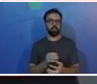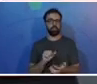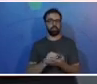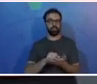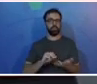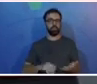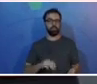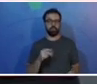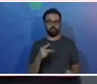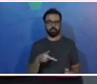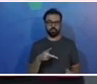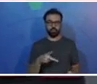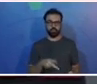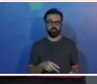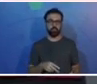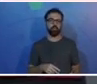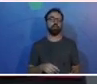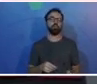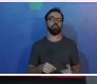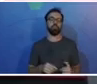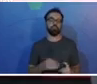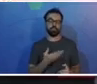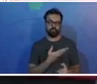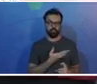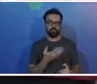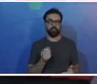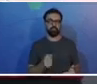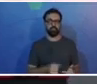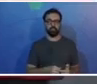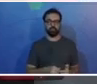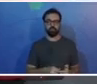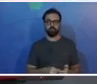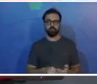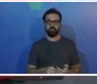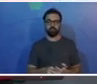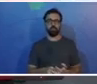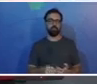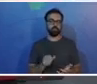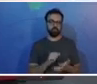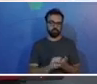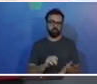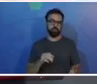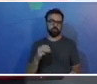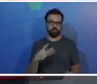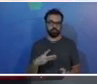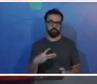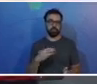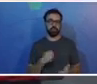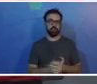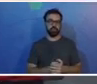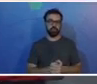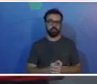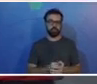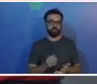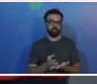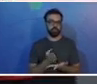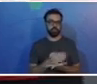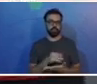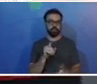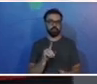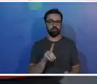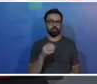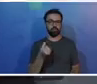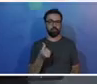2, letra A e B da página 158 e o exercício 3 da tarefa, na página